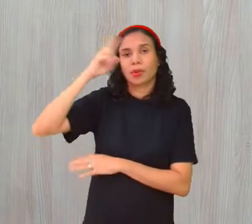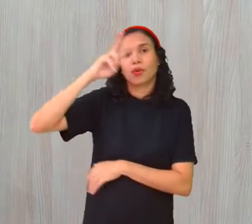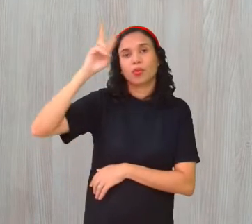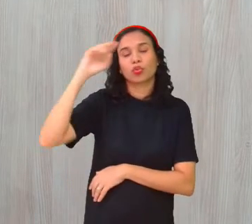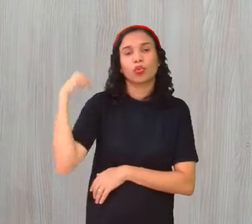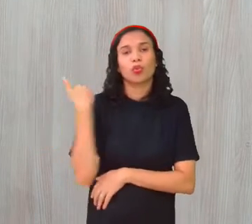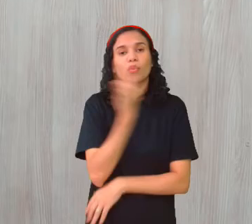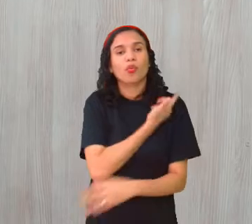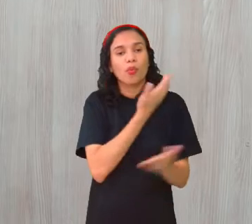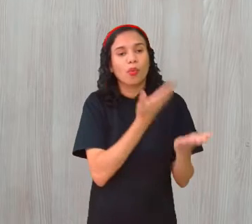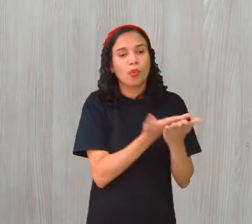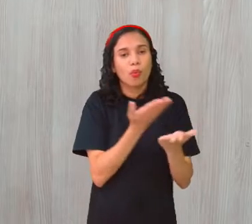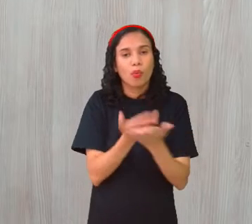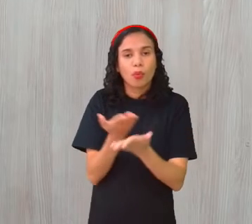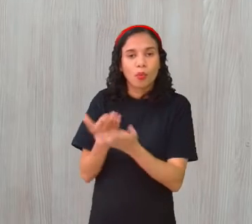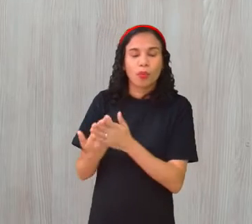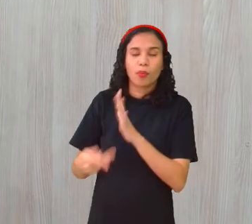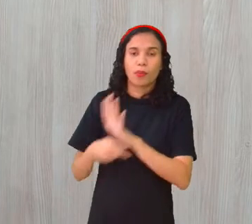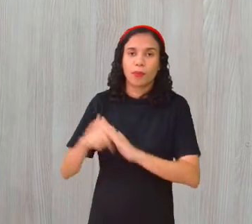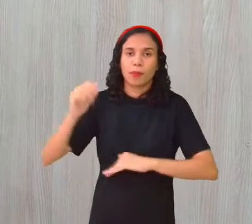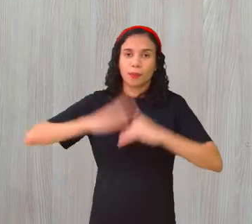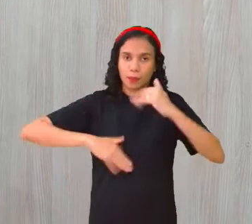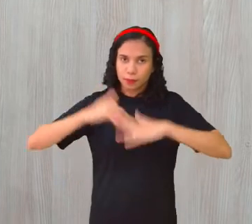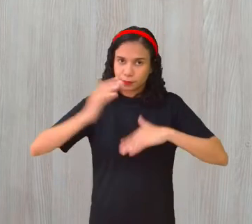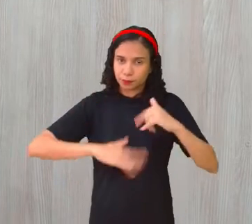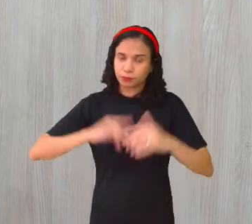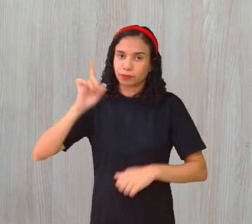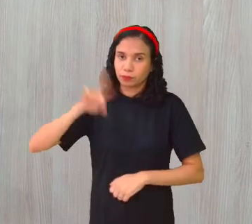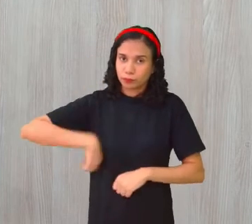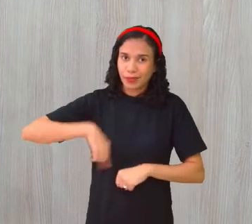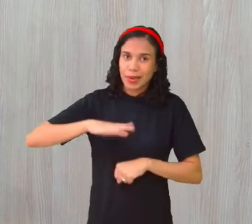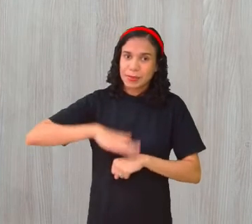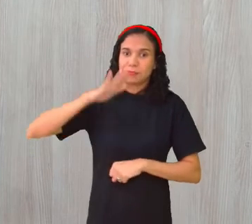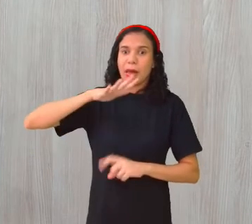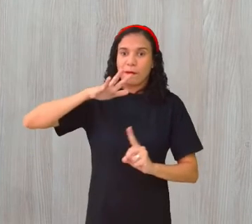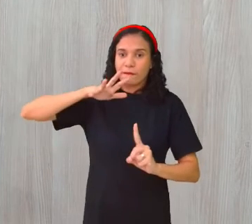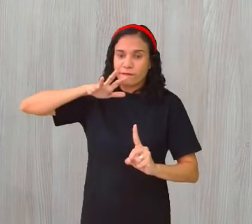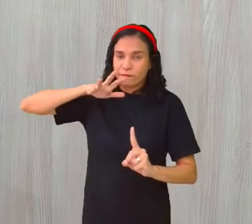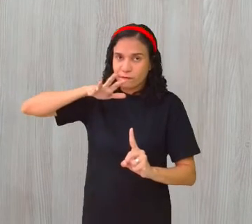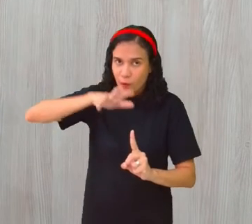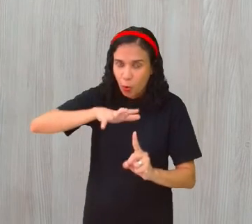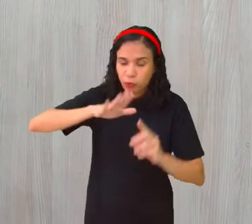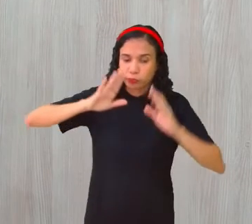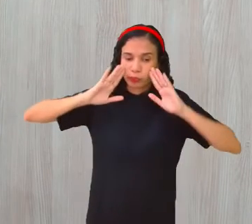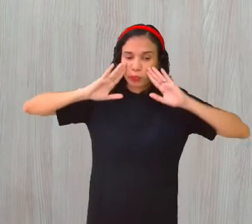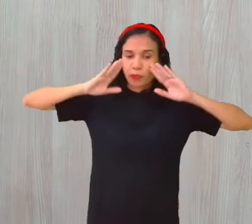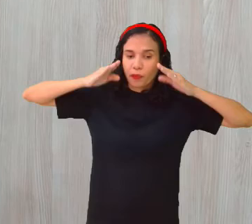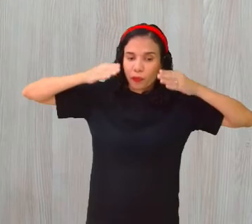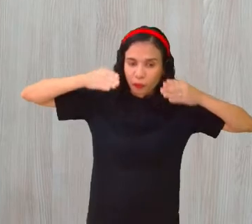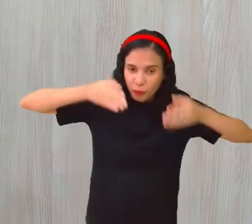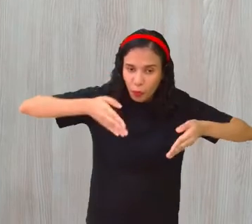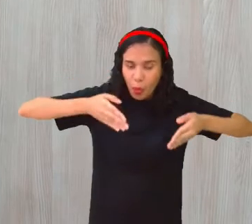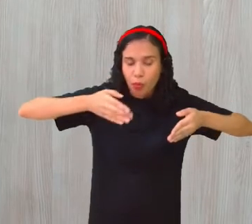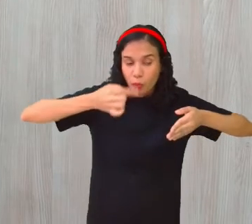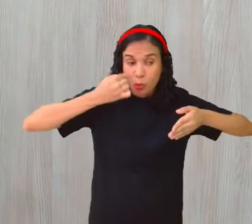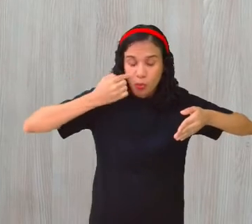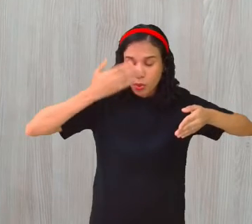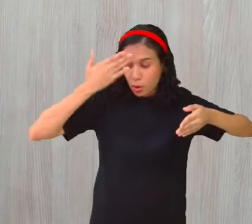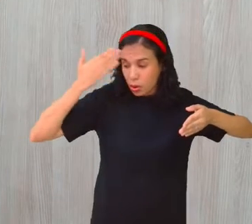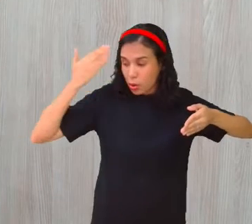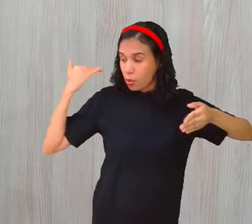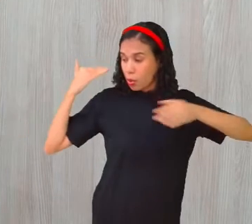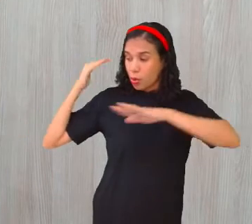vai estudando na nossa carreira acadêmica, que são bem mais enfatizados, né? Enfatiza um lado e esquece